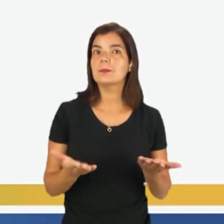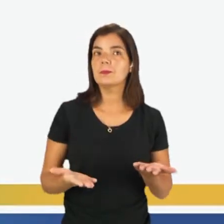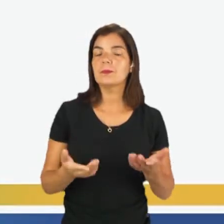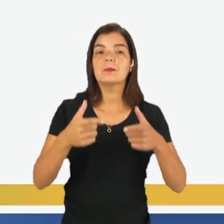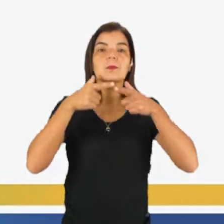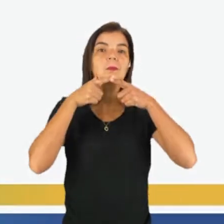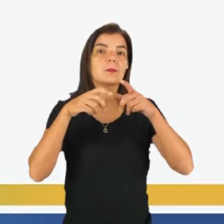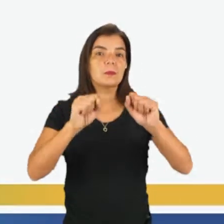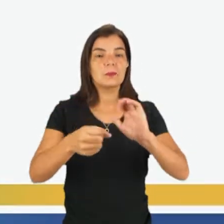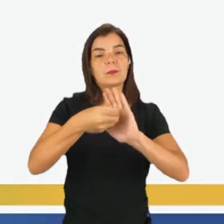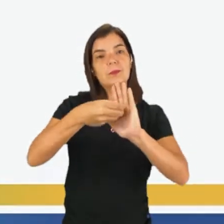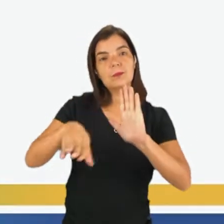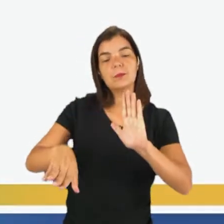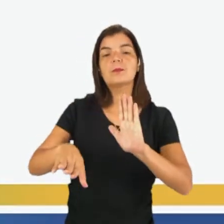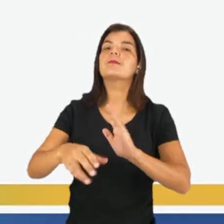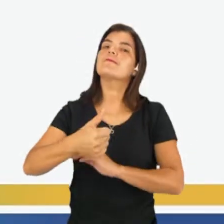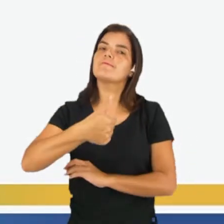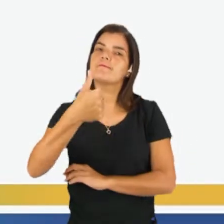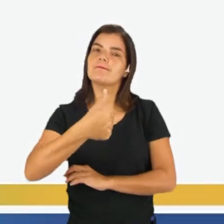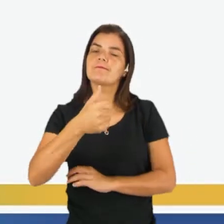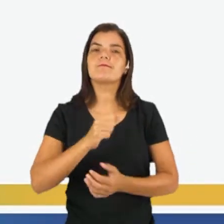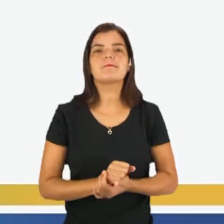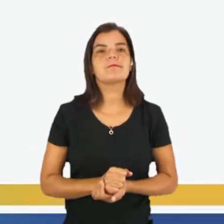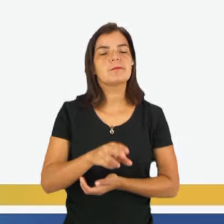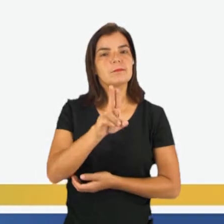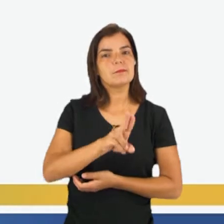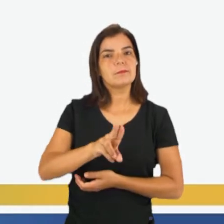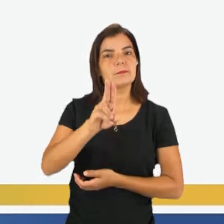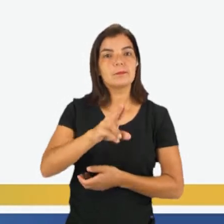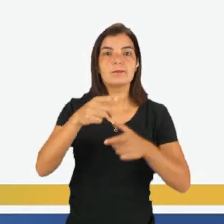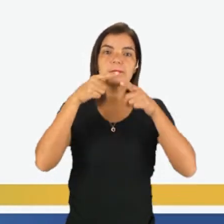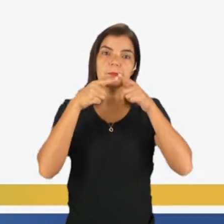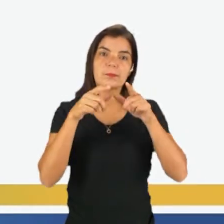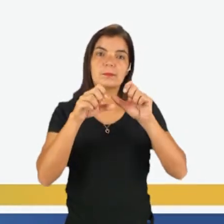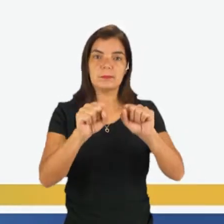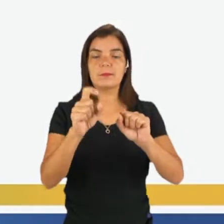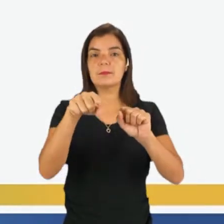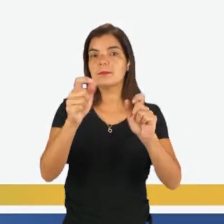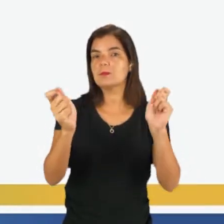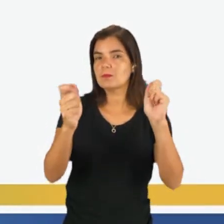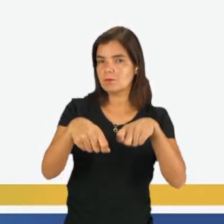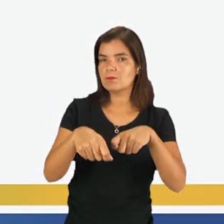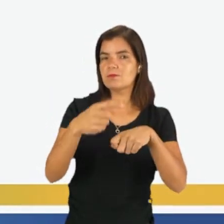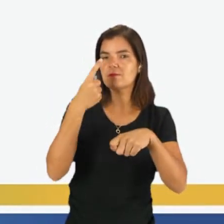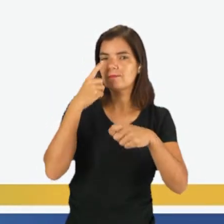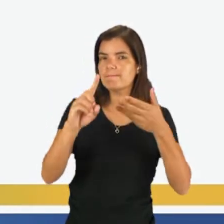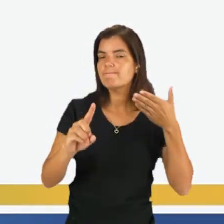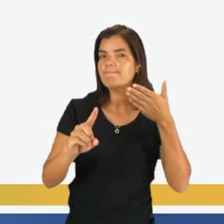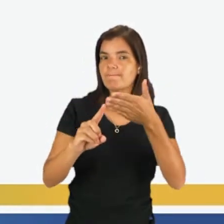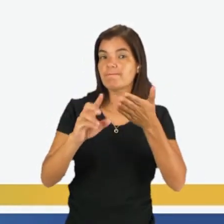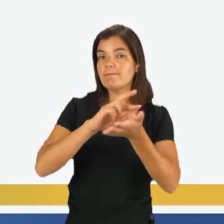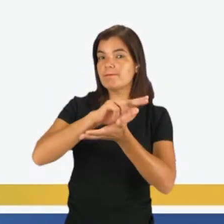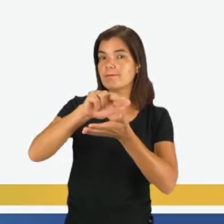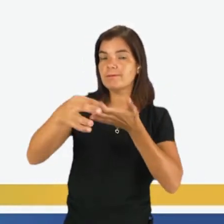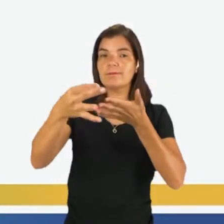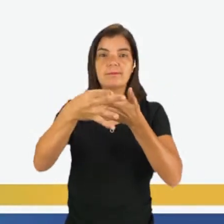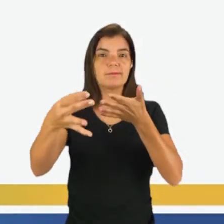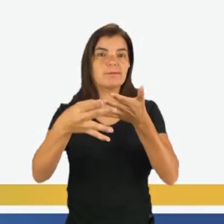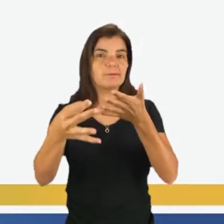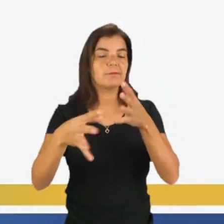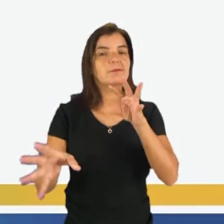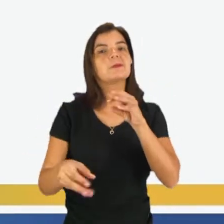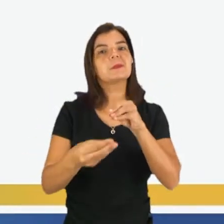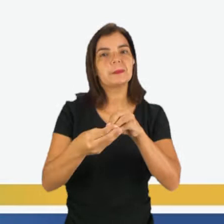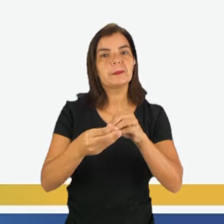Função da linguagem, parte 1. Ao utilizar a linguagem, é possível dar ênfase a diversos elementos que a